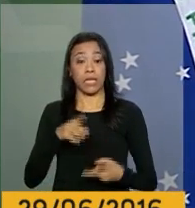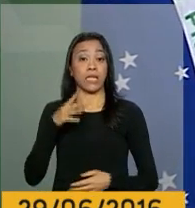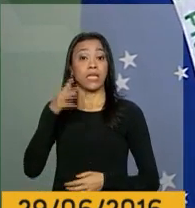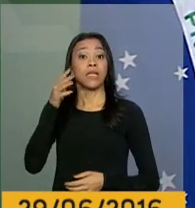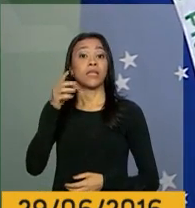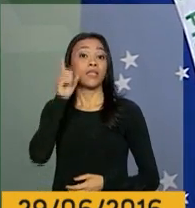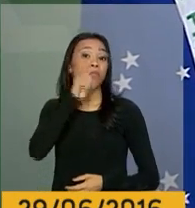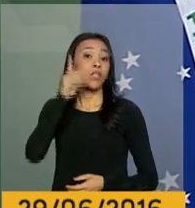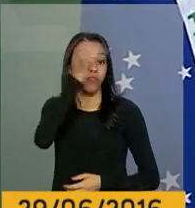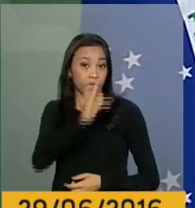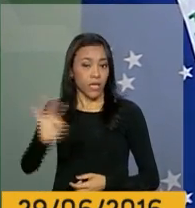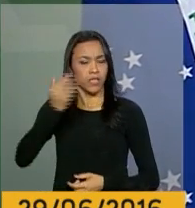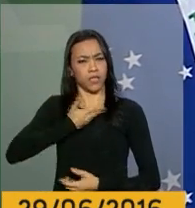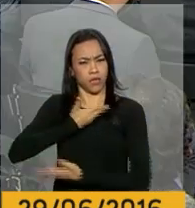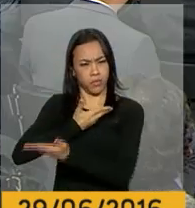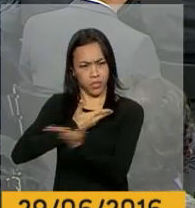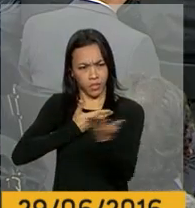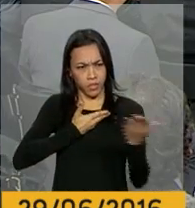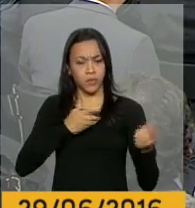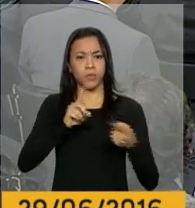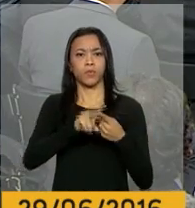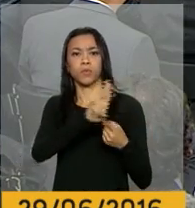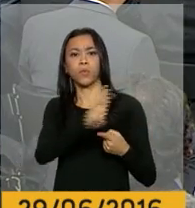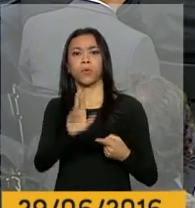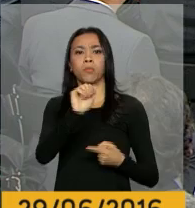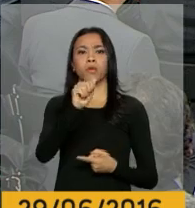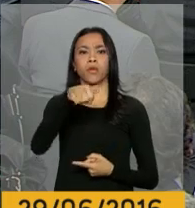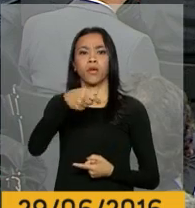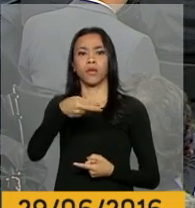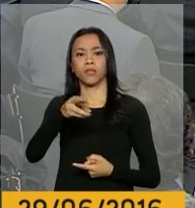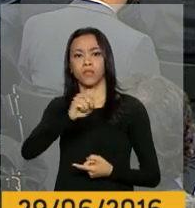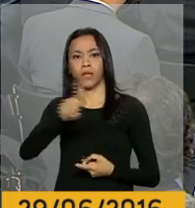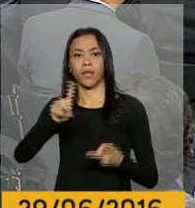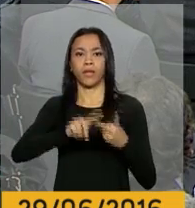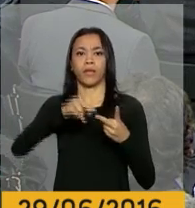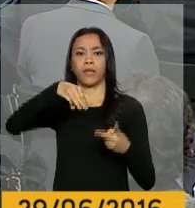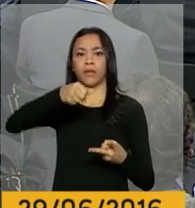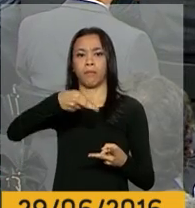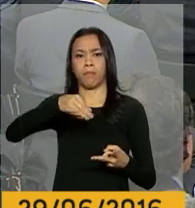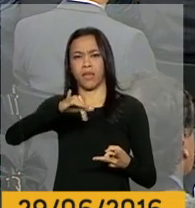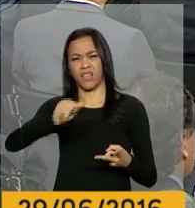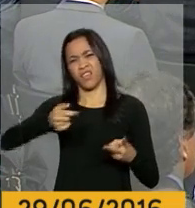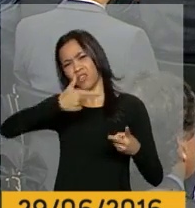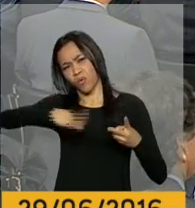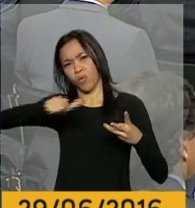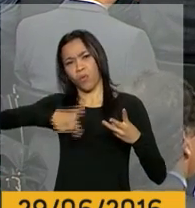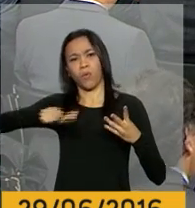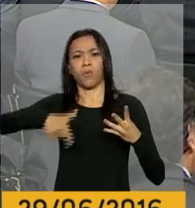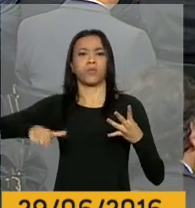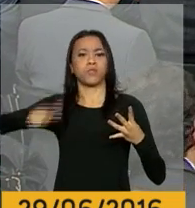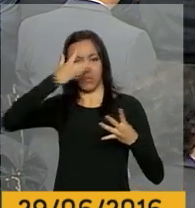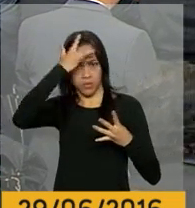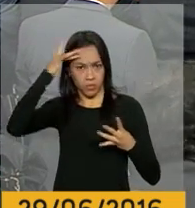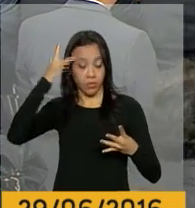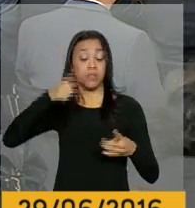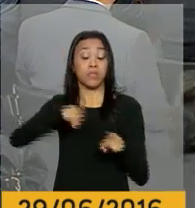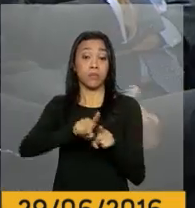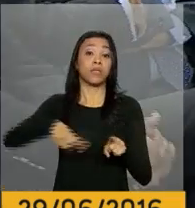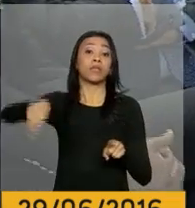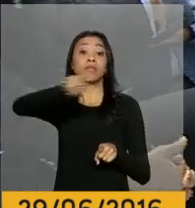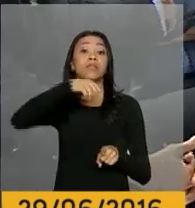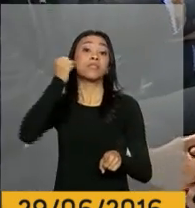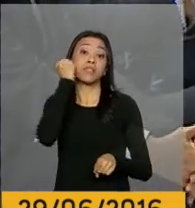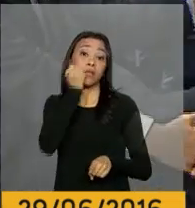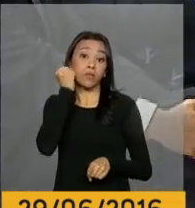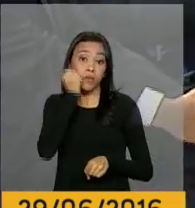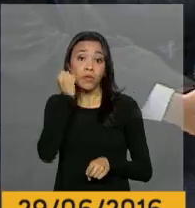federais, amigos que estão aqui, nossos líderes, André Moura, Baleia Rossi, tantos companheiros, amigos que estão aqui, os senadores,